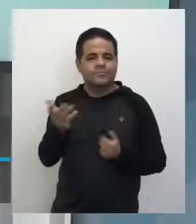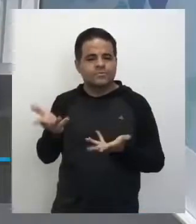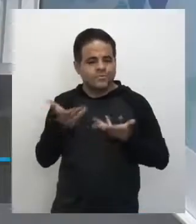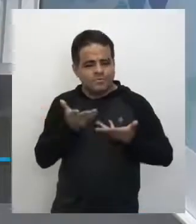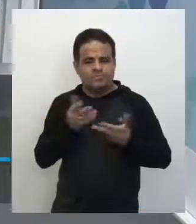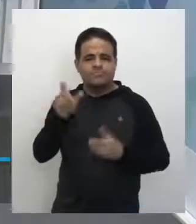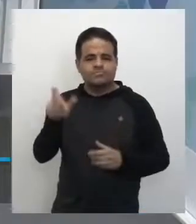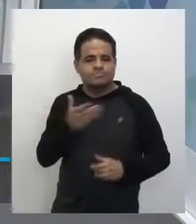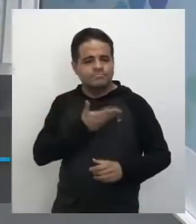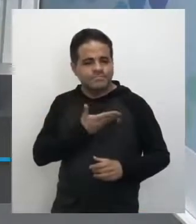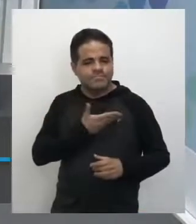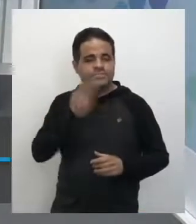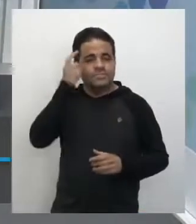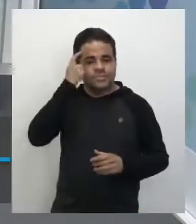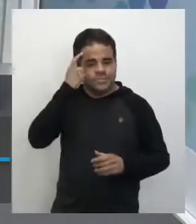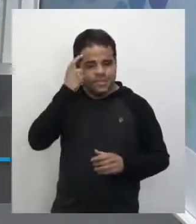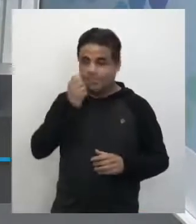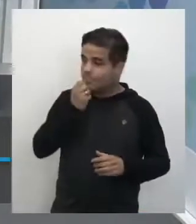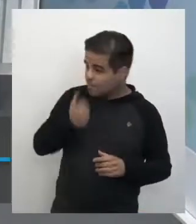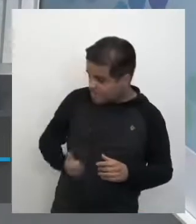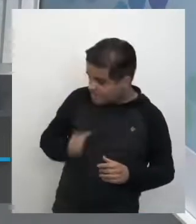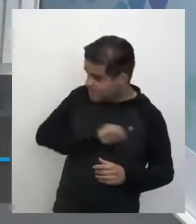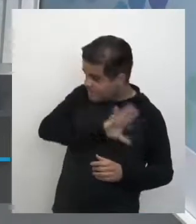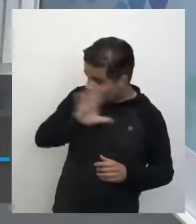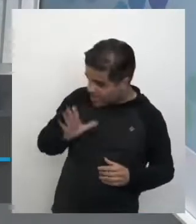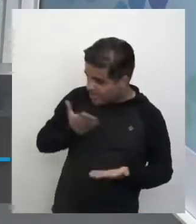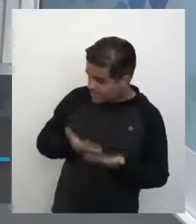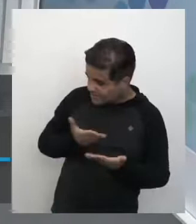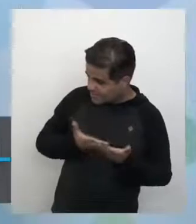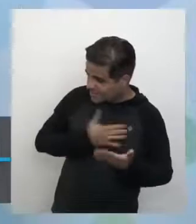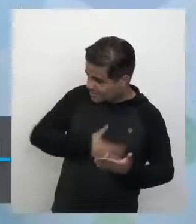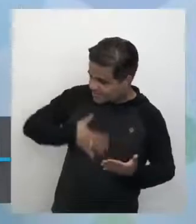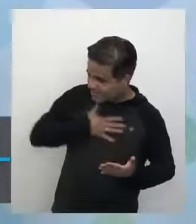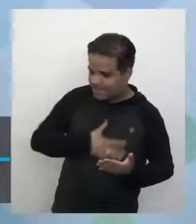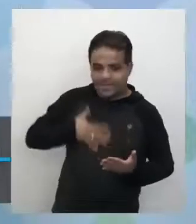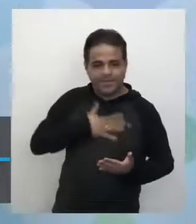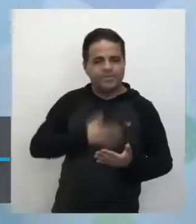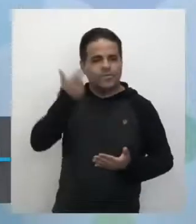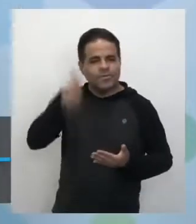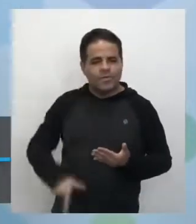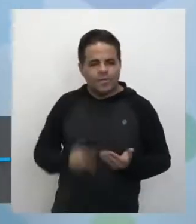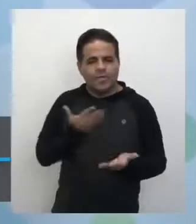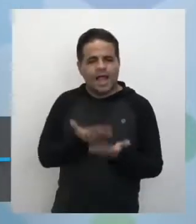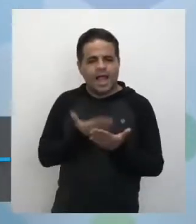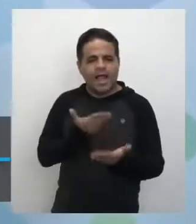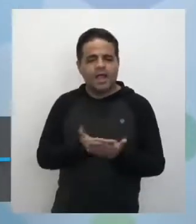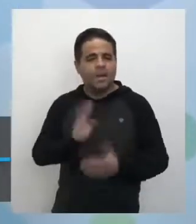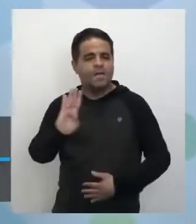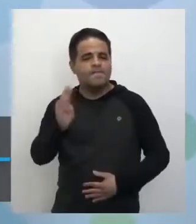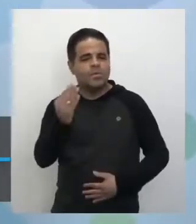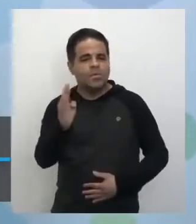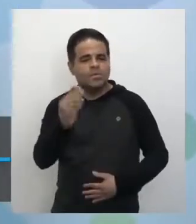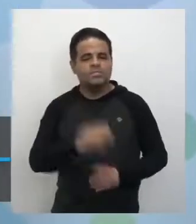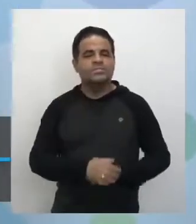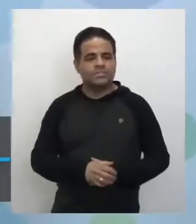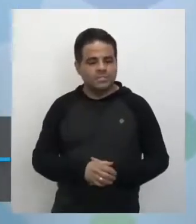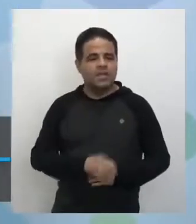Giba. Fala, meus estudantes queridos! Aí mais uma aula de Biologia,